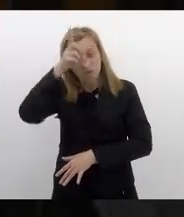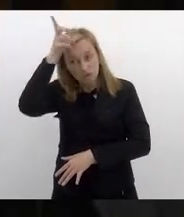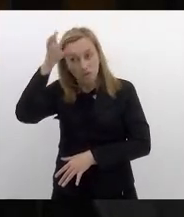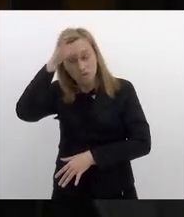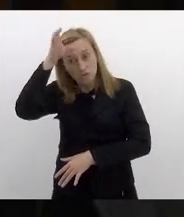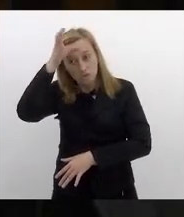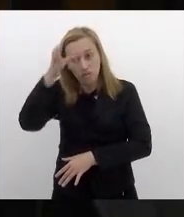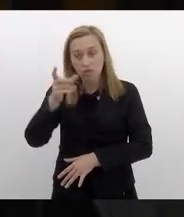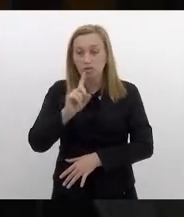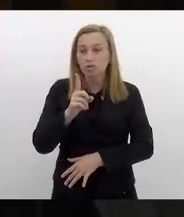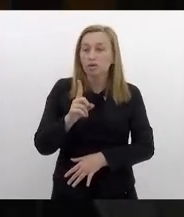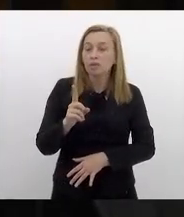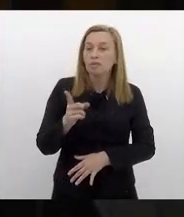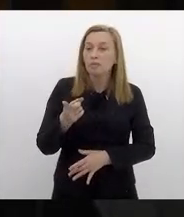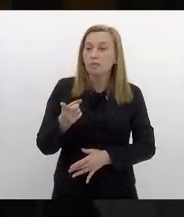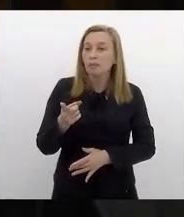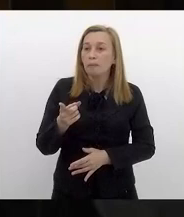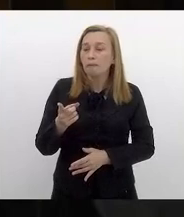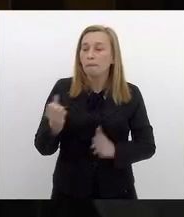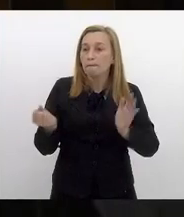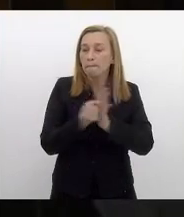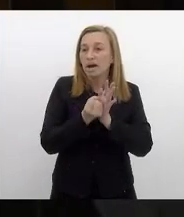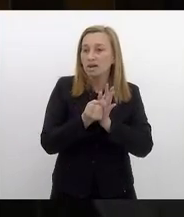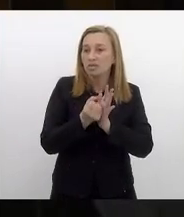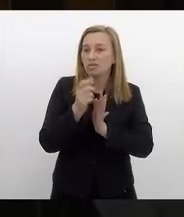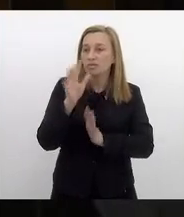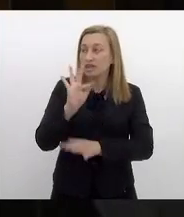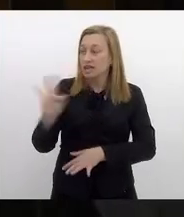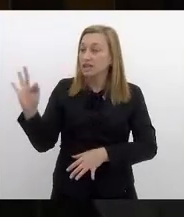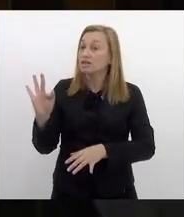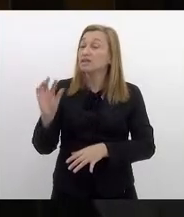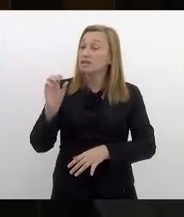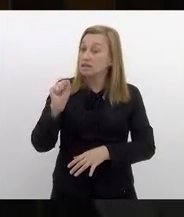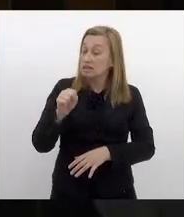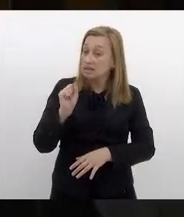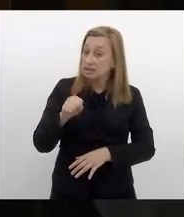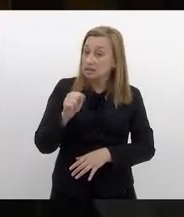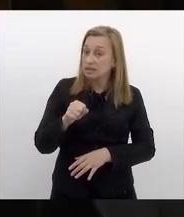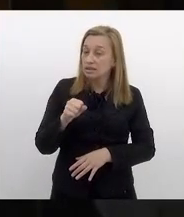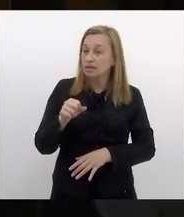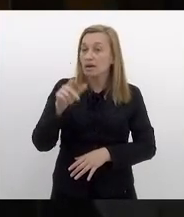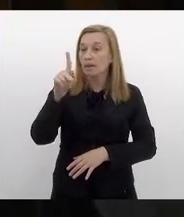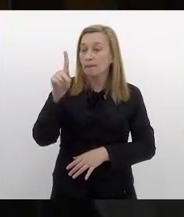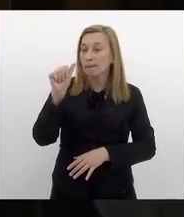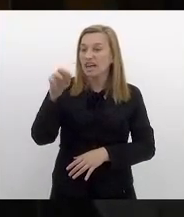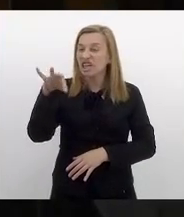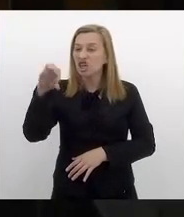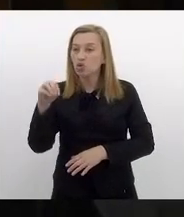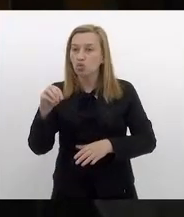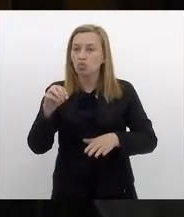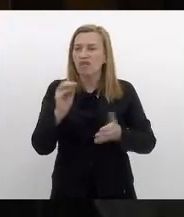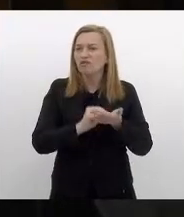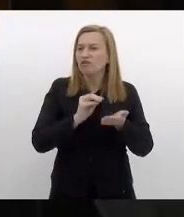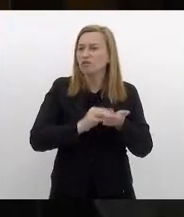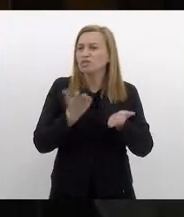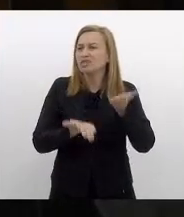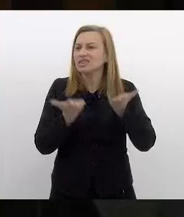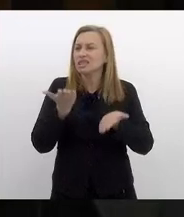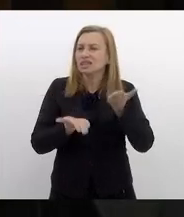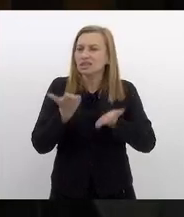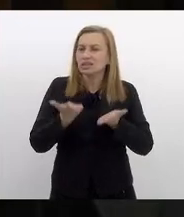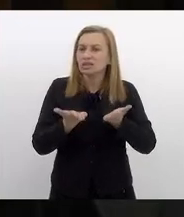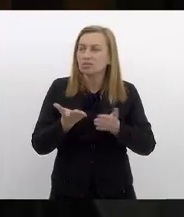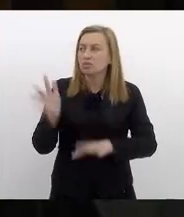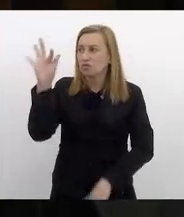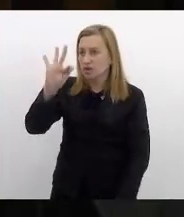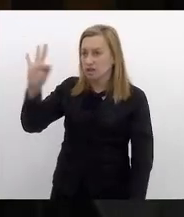de pacto federativo, mas de pânico federativo, porque a discrepância, o desequilíbrio entre o ente